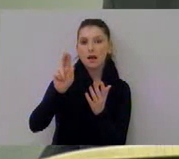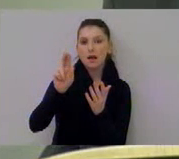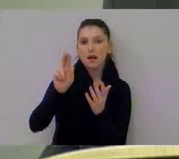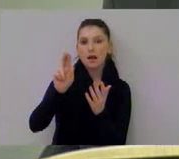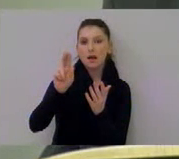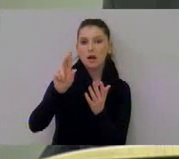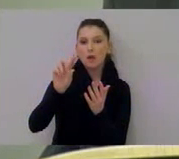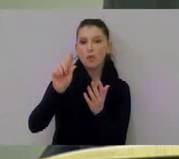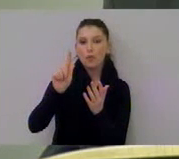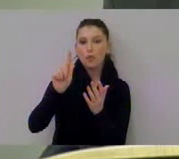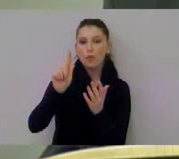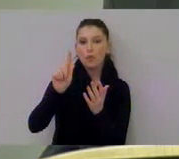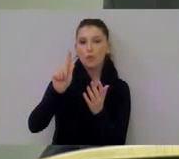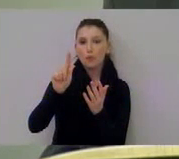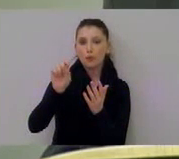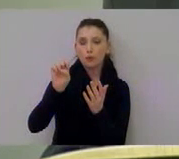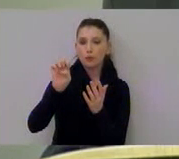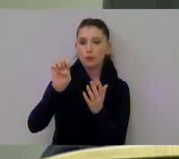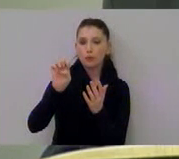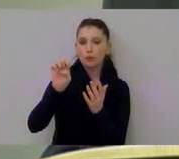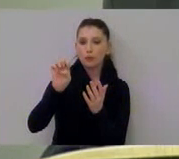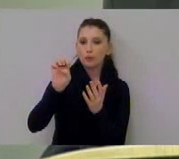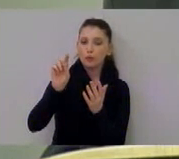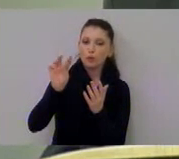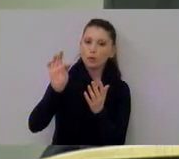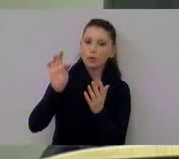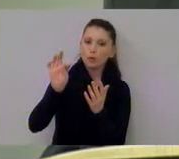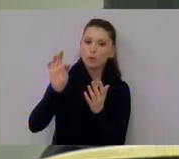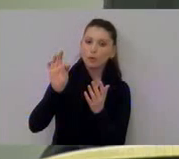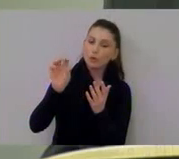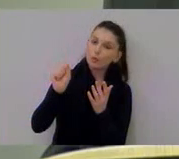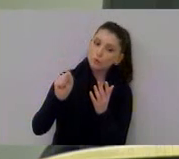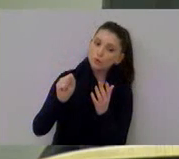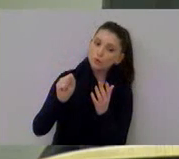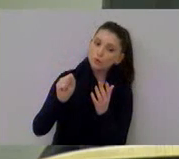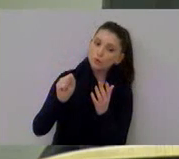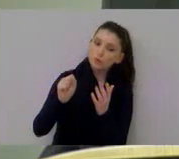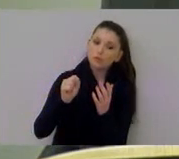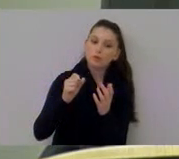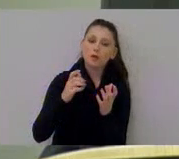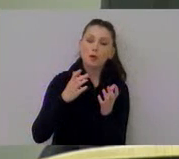bairro Imperatriz, o bairro que eu moro,